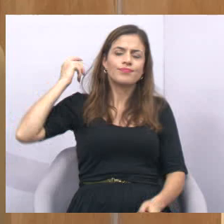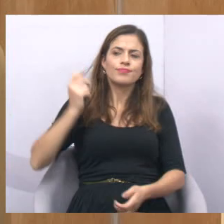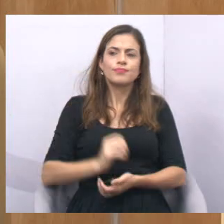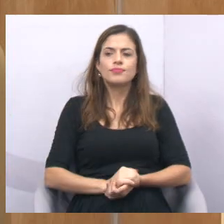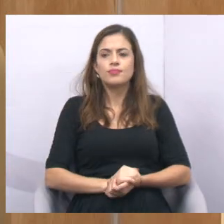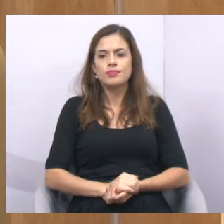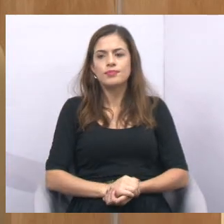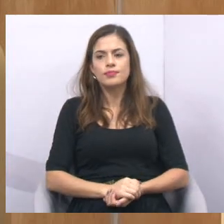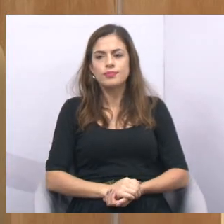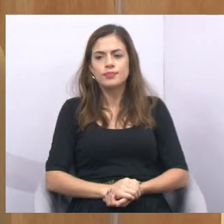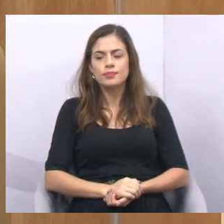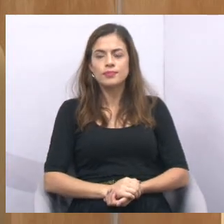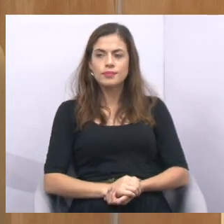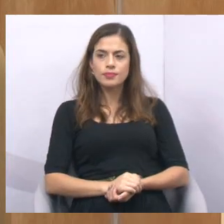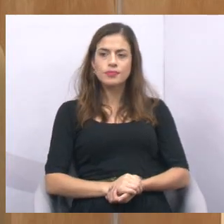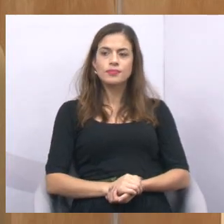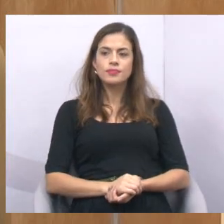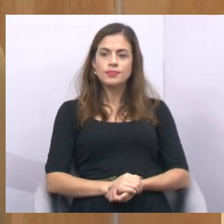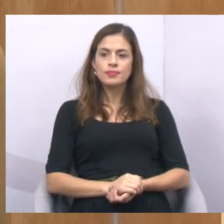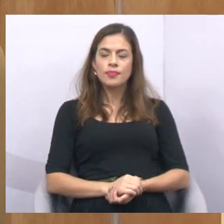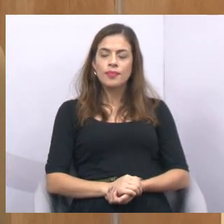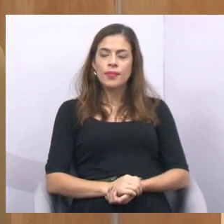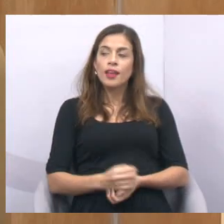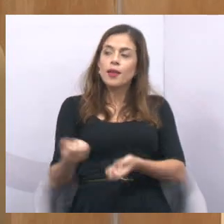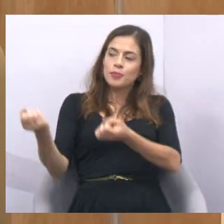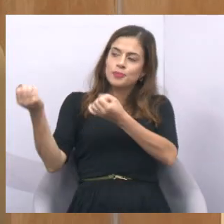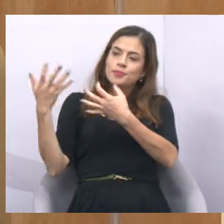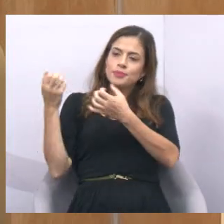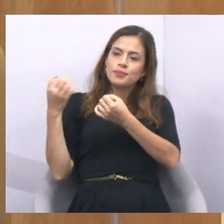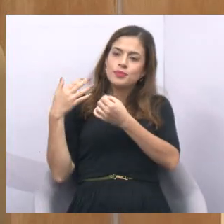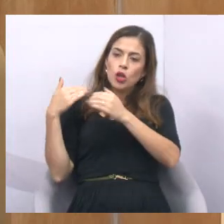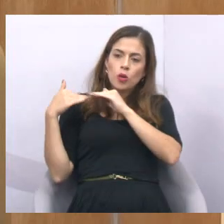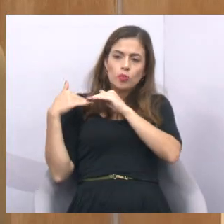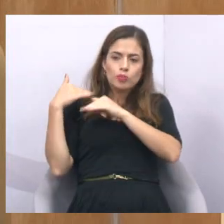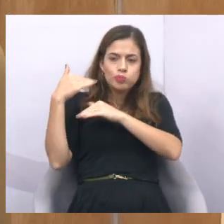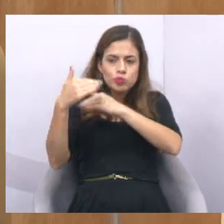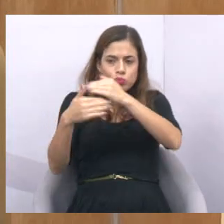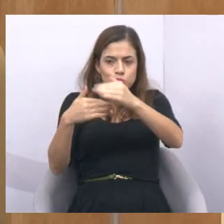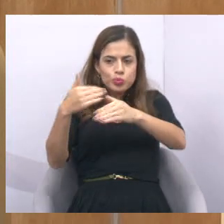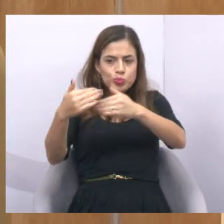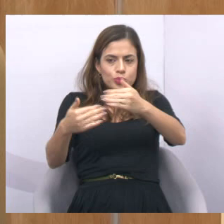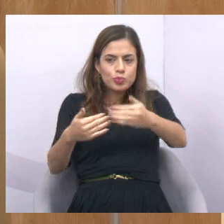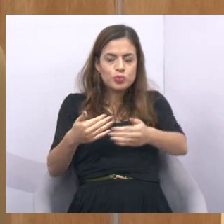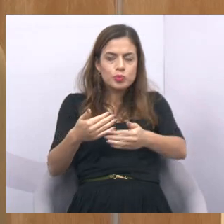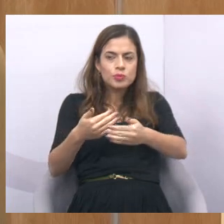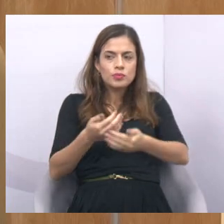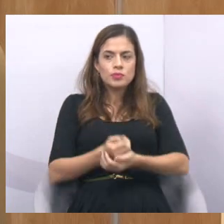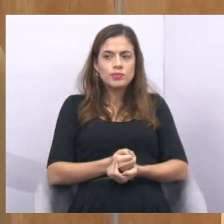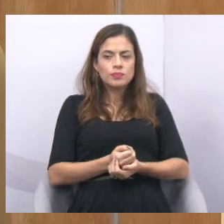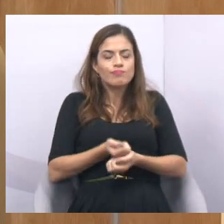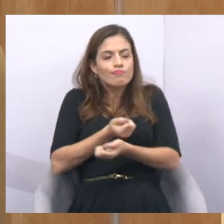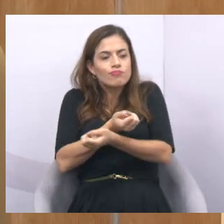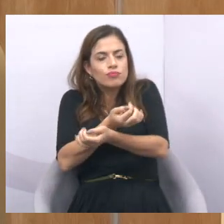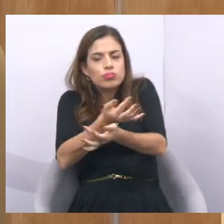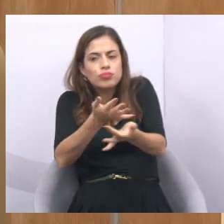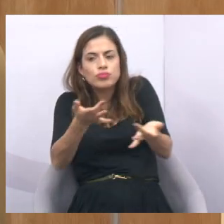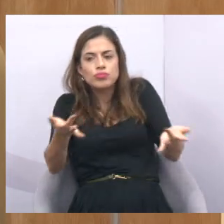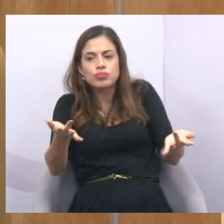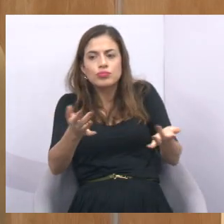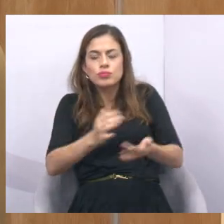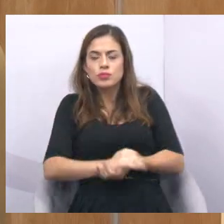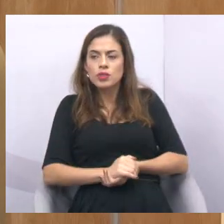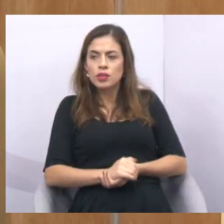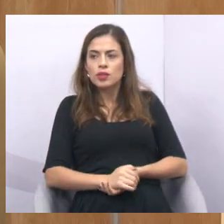Aprendi com outros treinadores. Eles me ensinaram. Eu passei. Então, essa corrente não tem uma pessoa. Eu